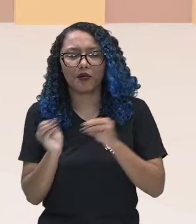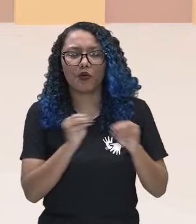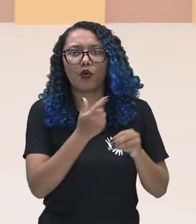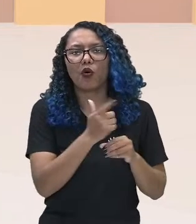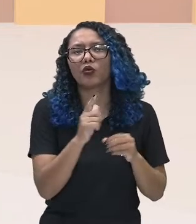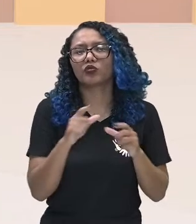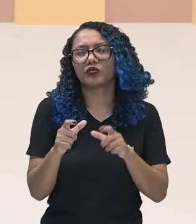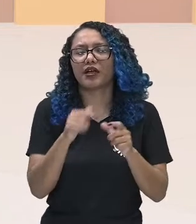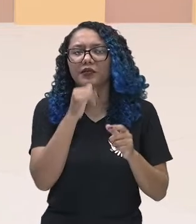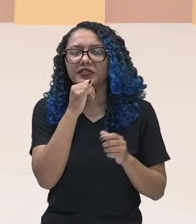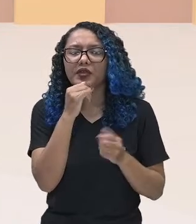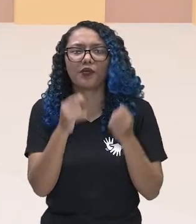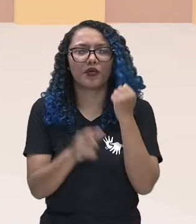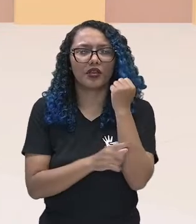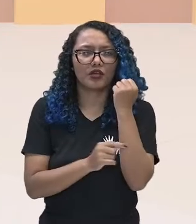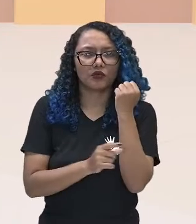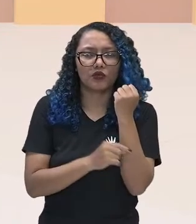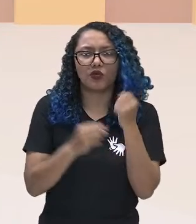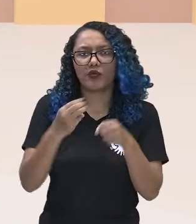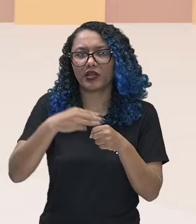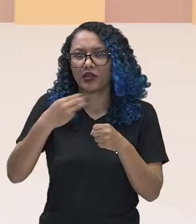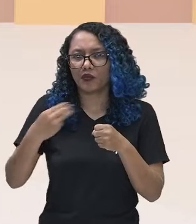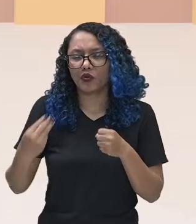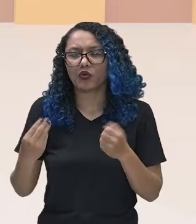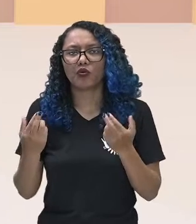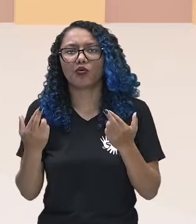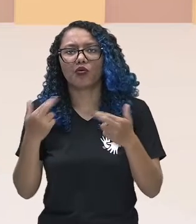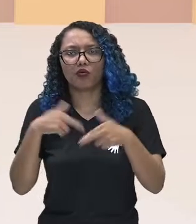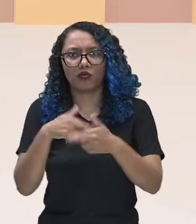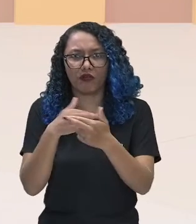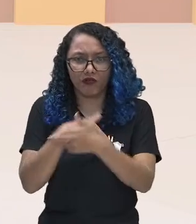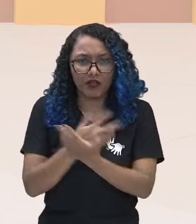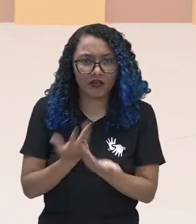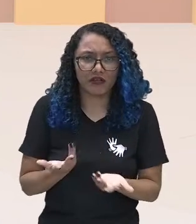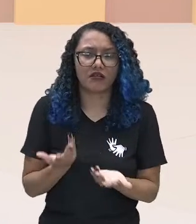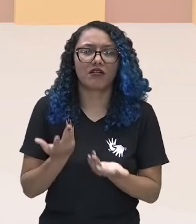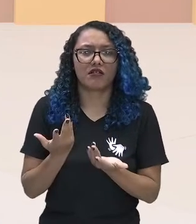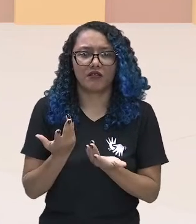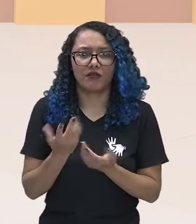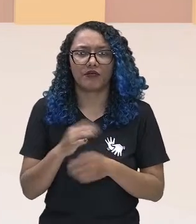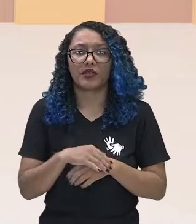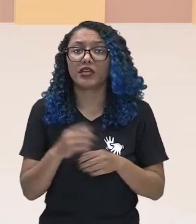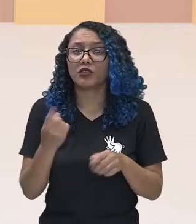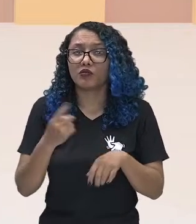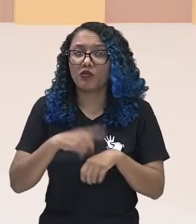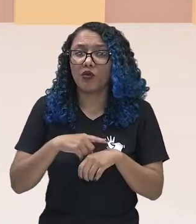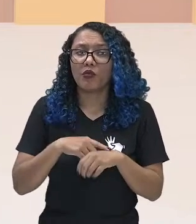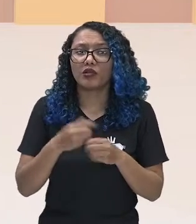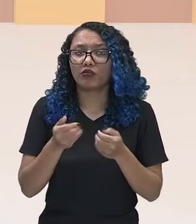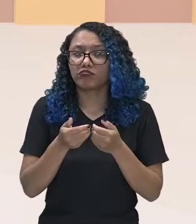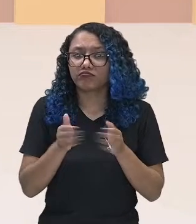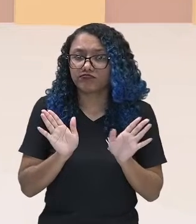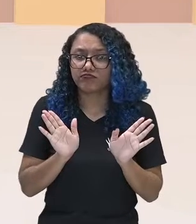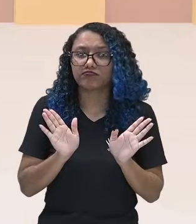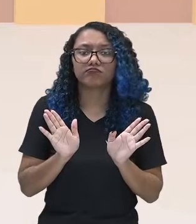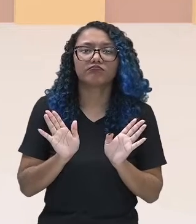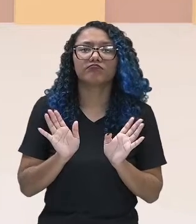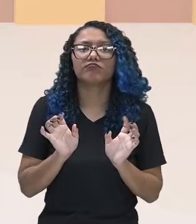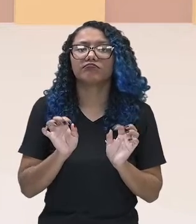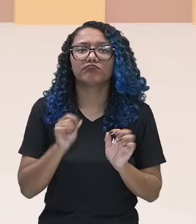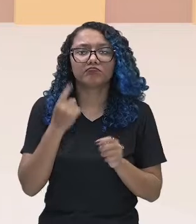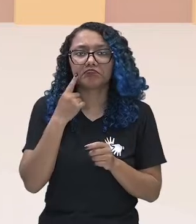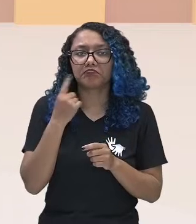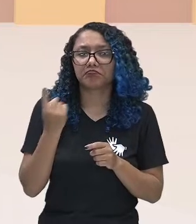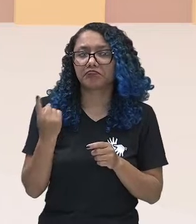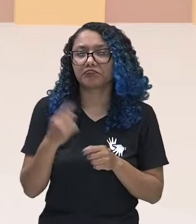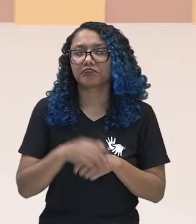Iranduba, Manacapuru, Novo Airão, que a partir do momento da inauguração em 2011, aí, da